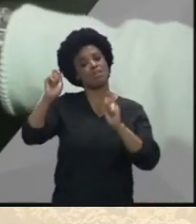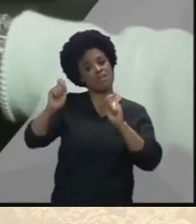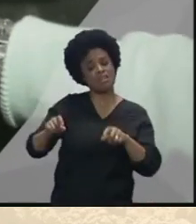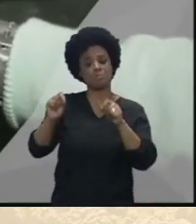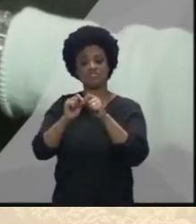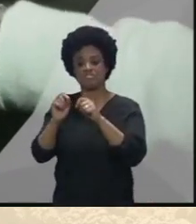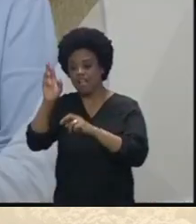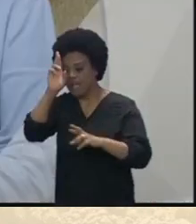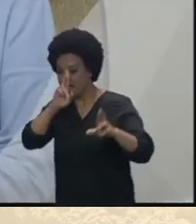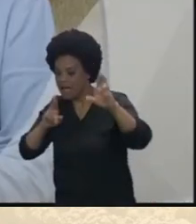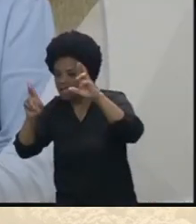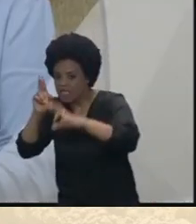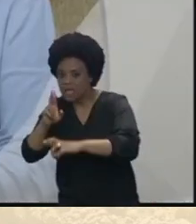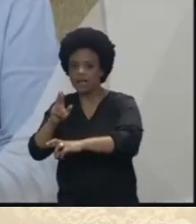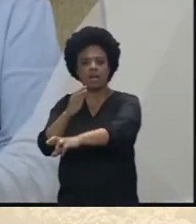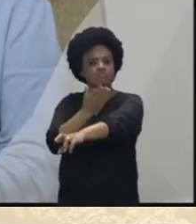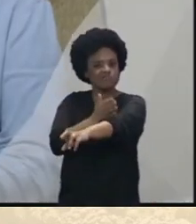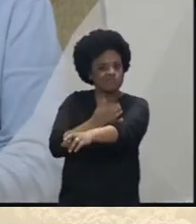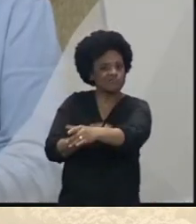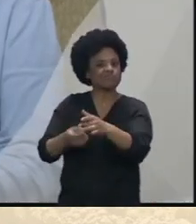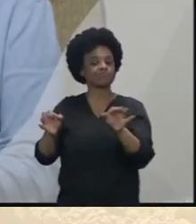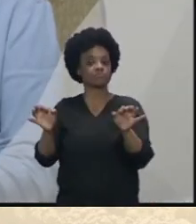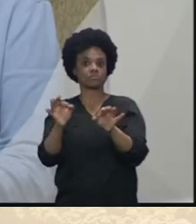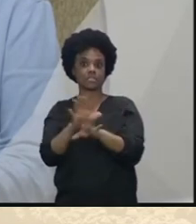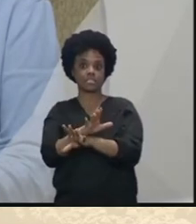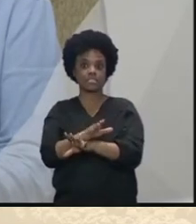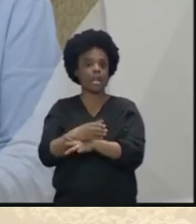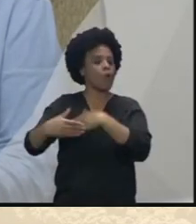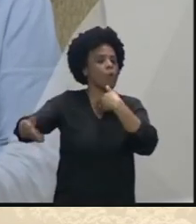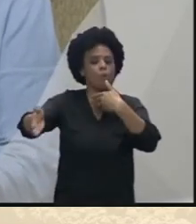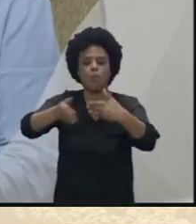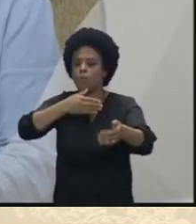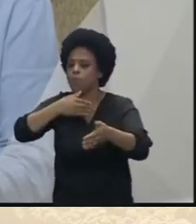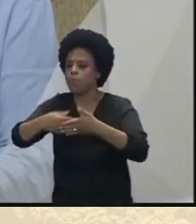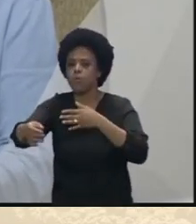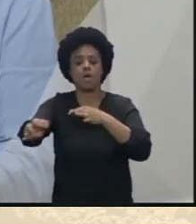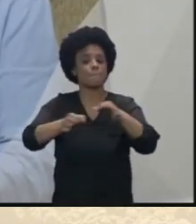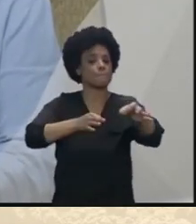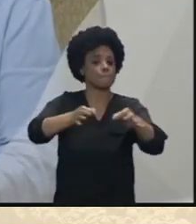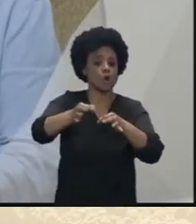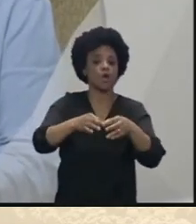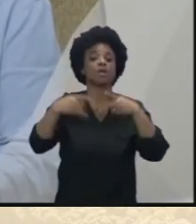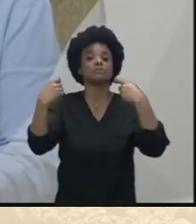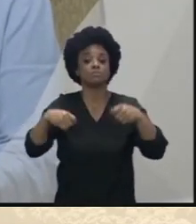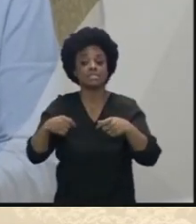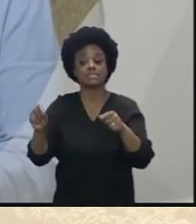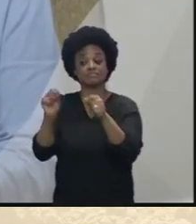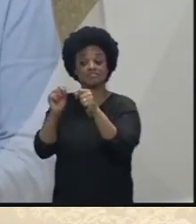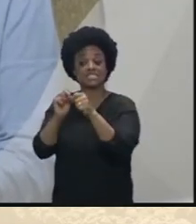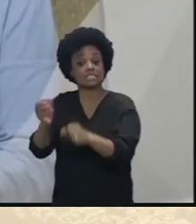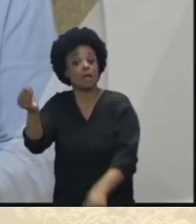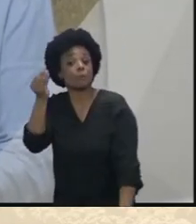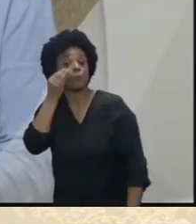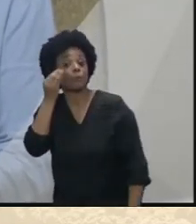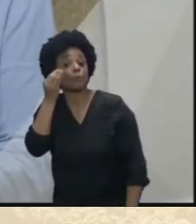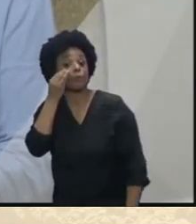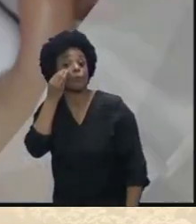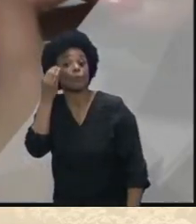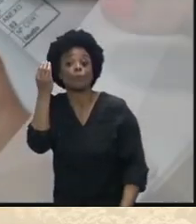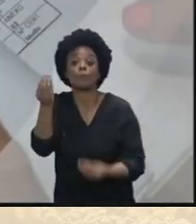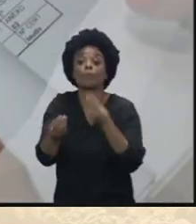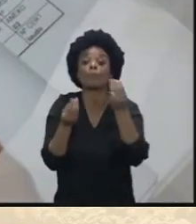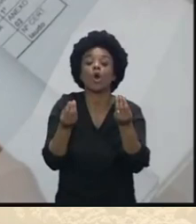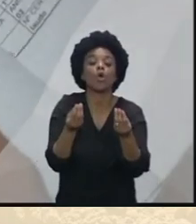simples. Qualquer tipo de projeto de fundação é necessário os ensaios, né? E quais são os